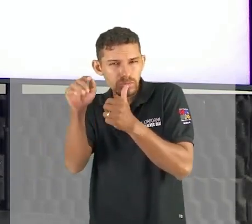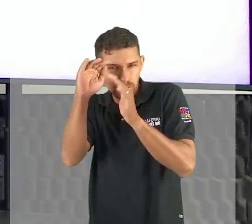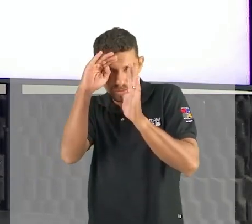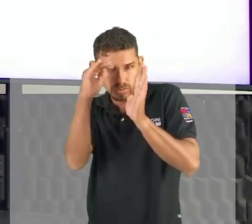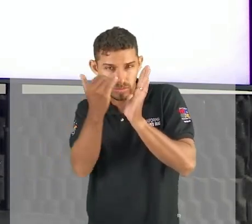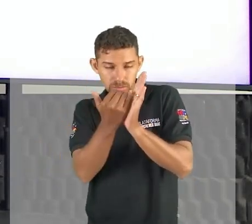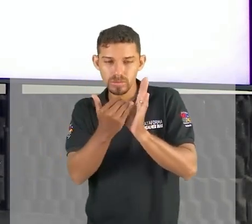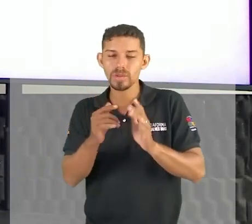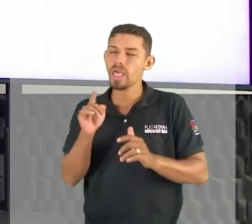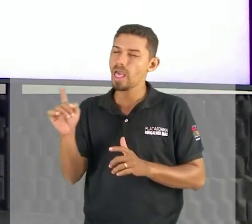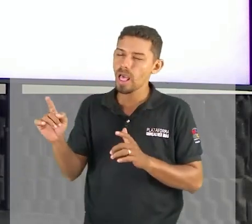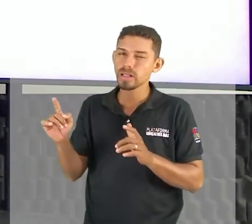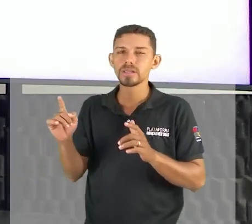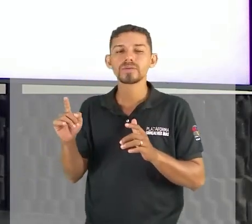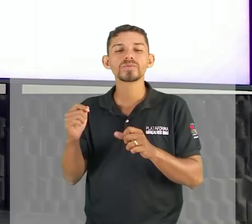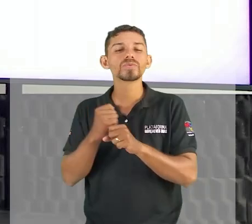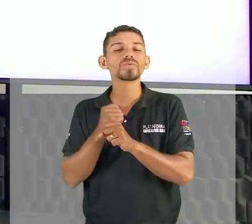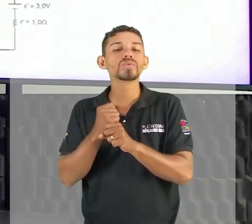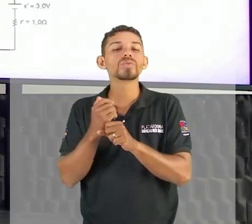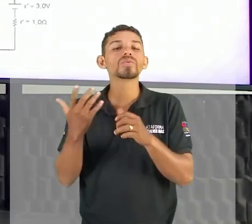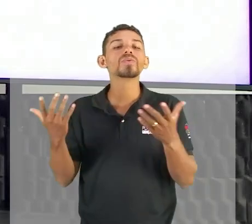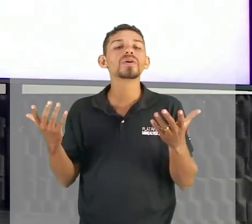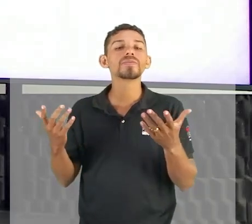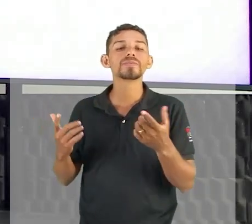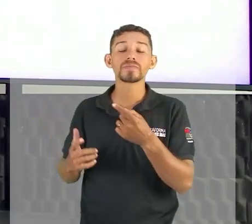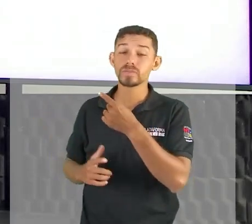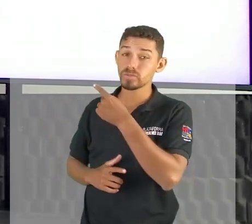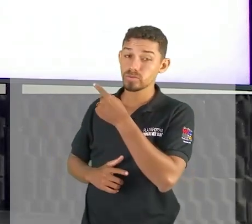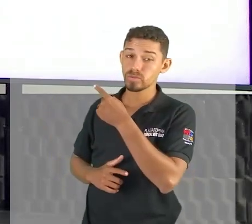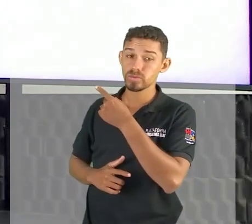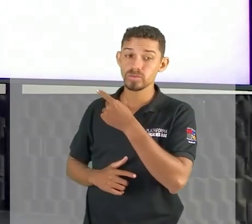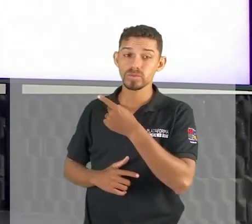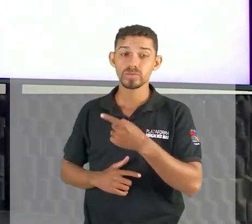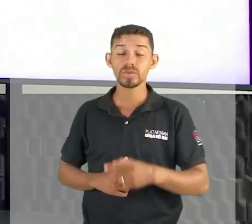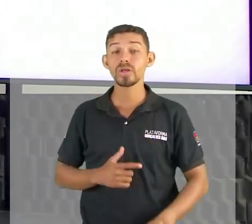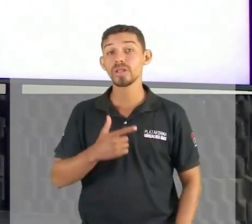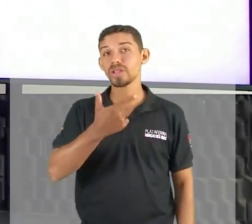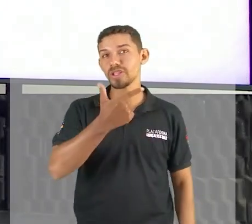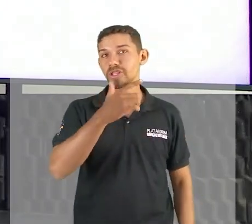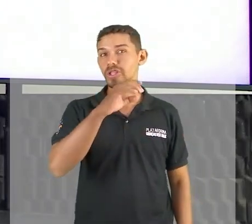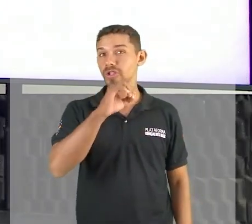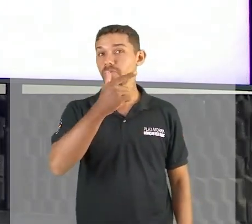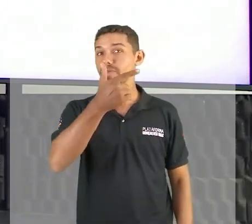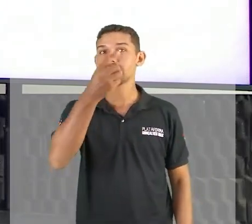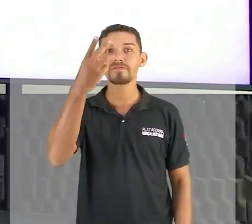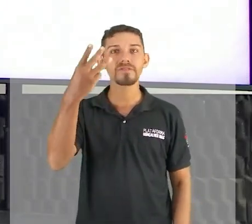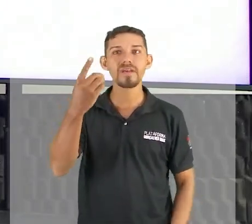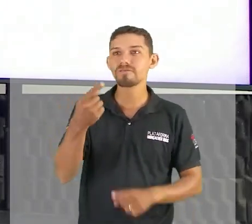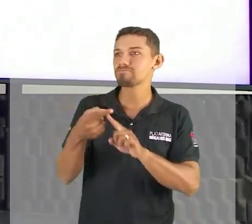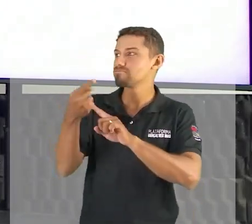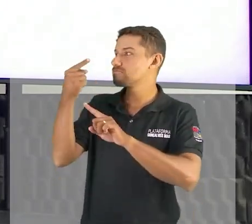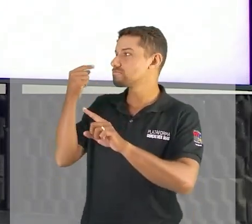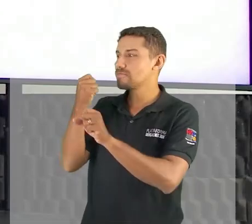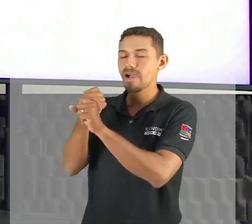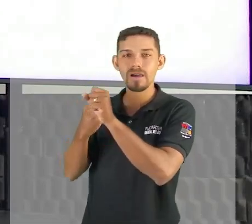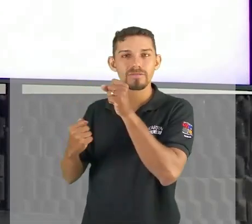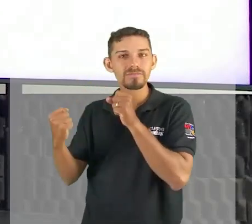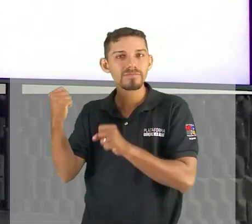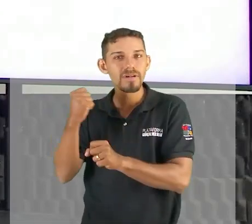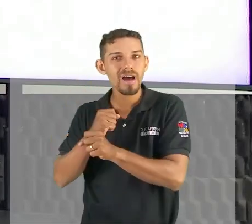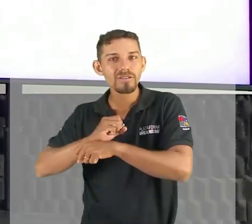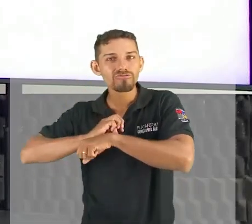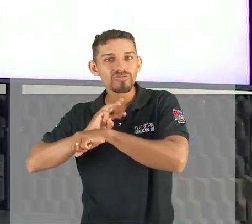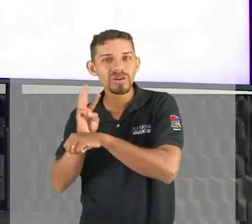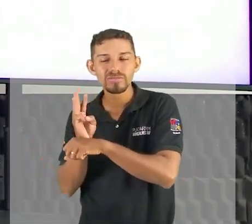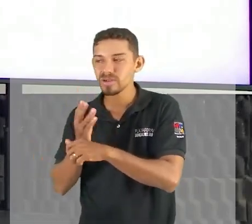especial Vamos ver que ano ela é vamos voltar aqui olha aí questão fresquinha essa